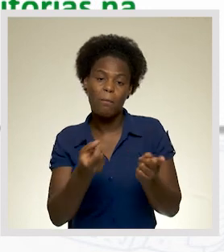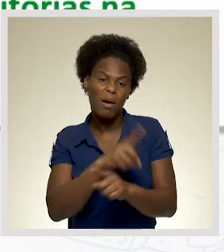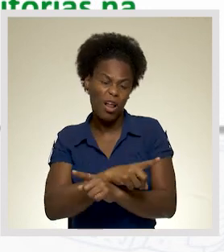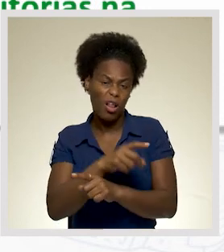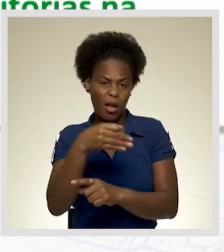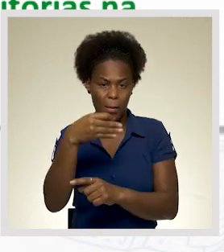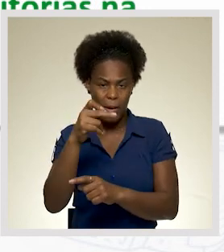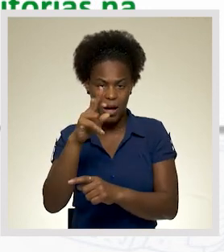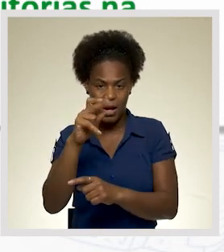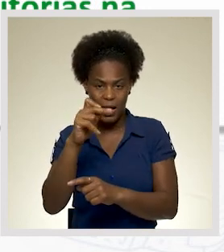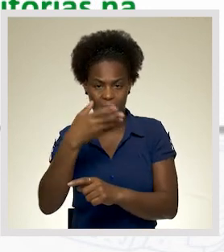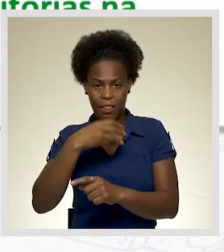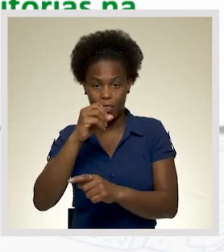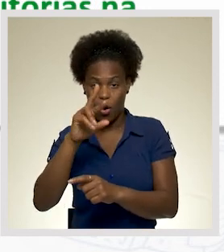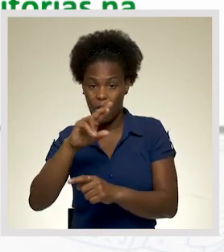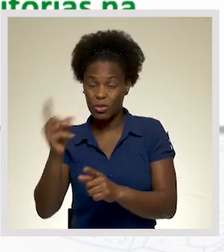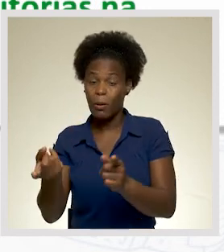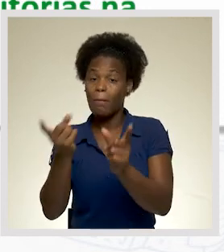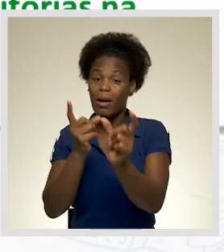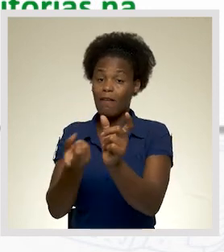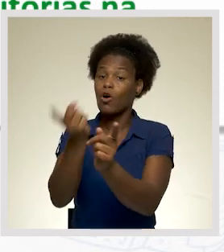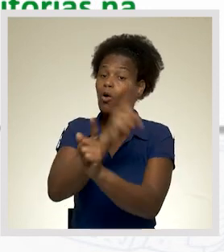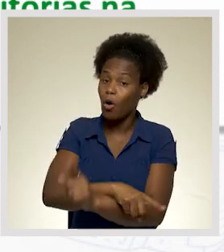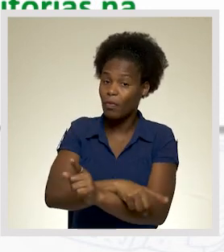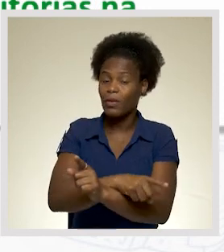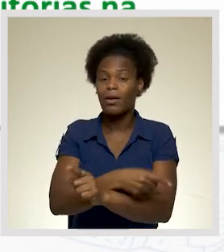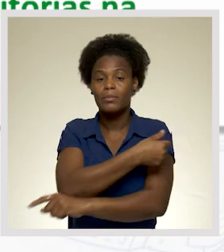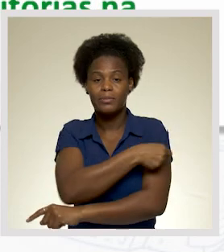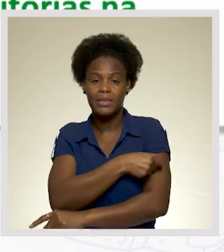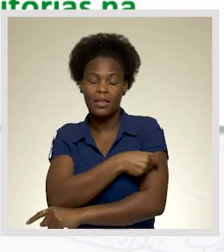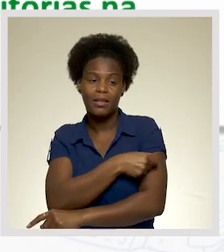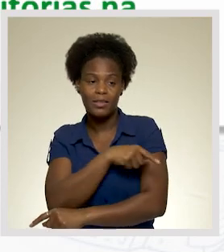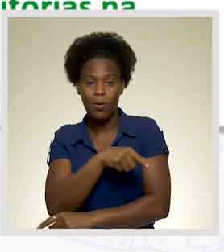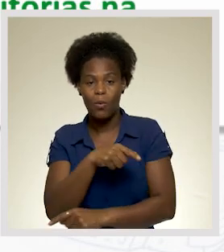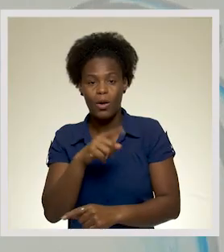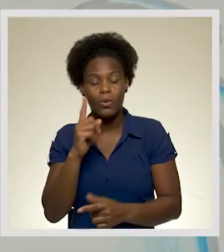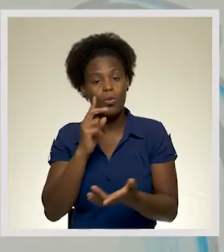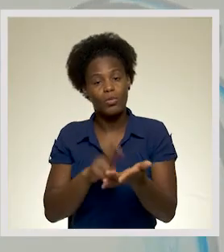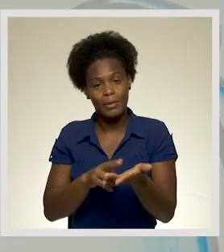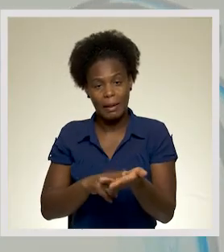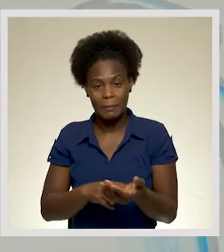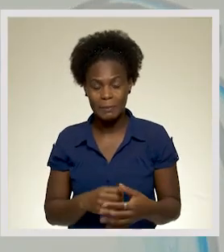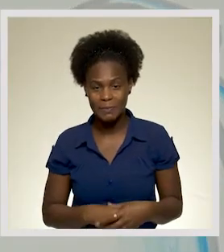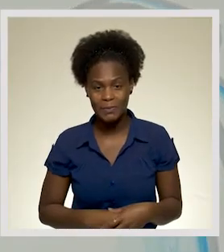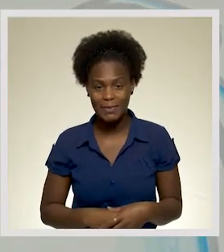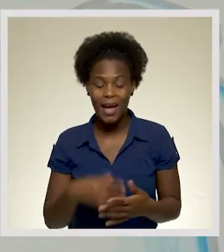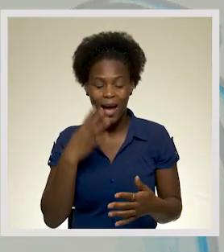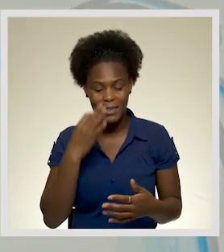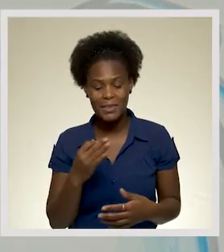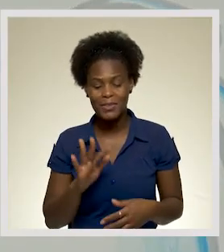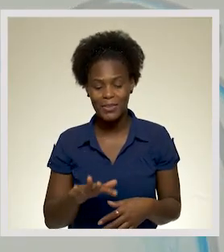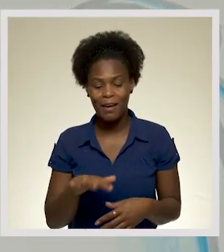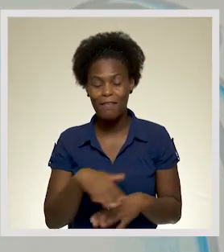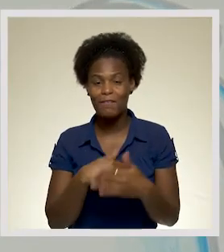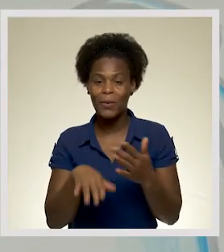utilizam-se palavras contraditórias na representação de uma realidade. E assim está feita a